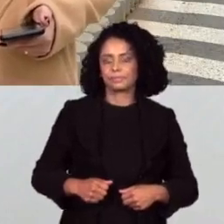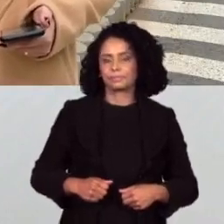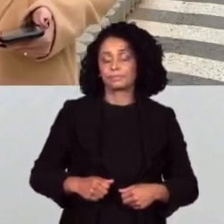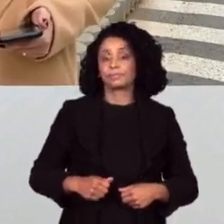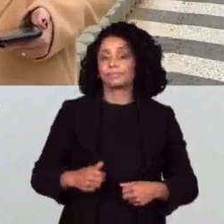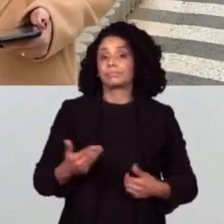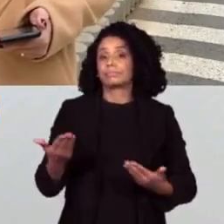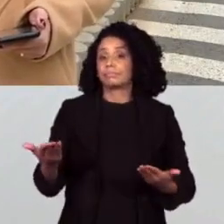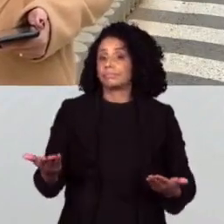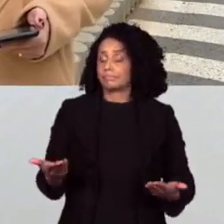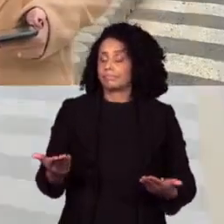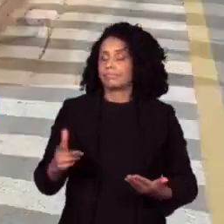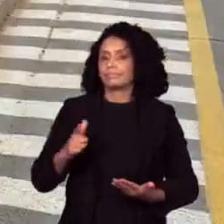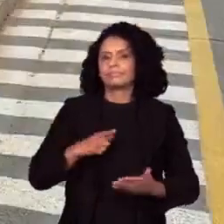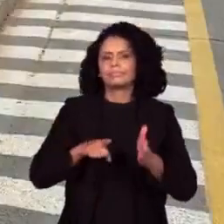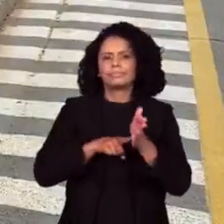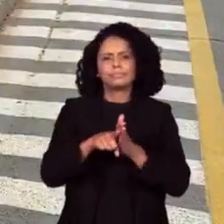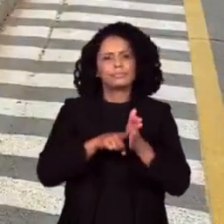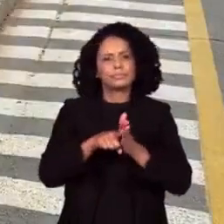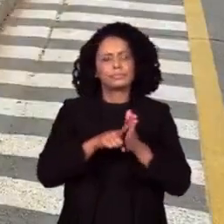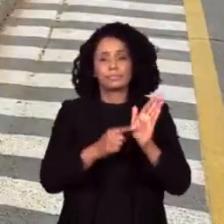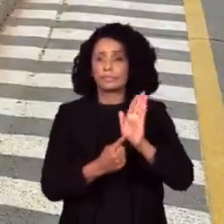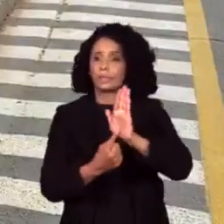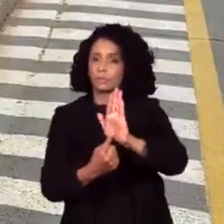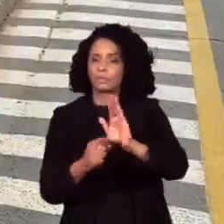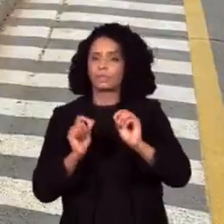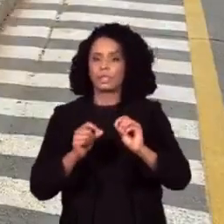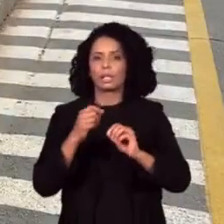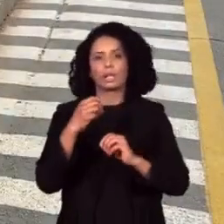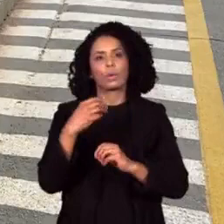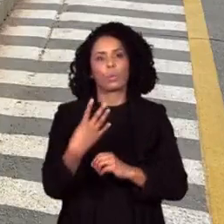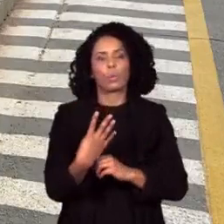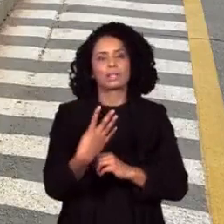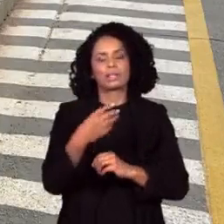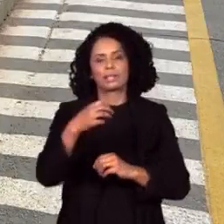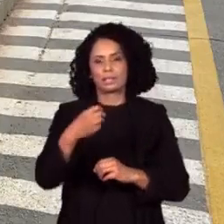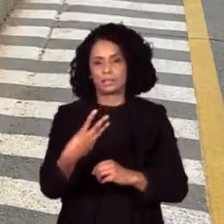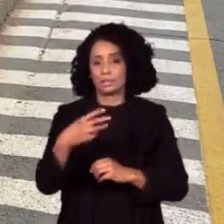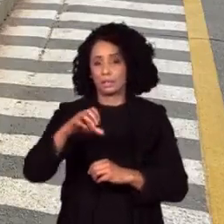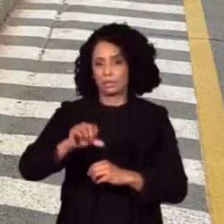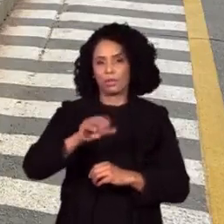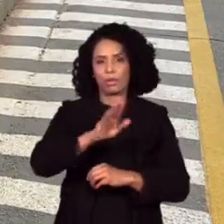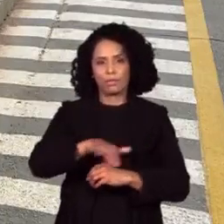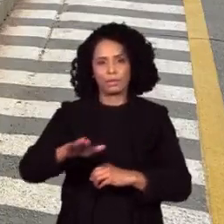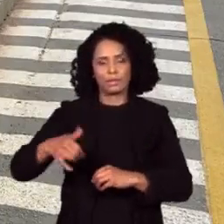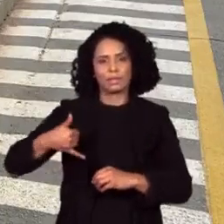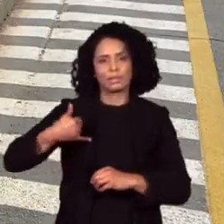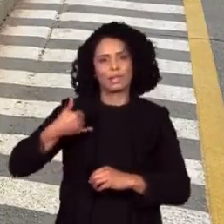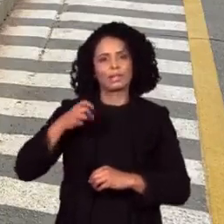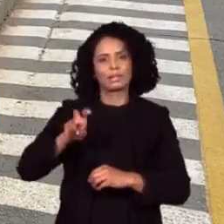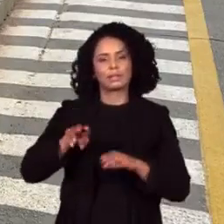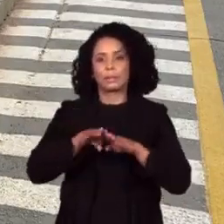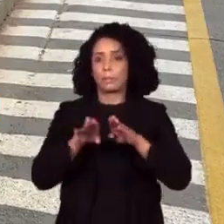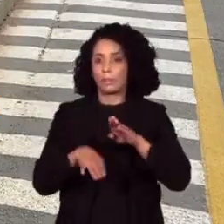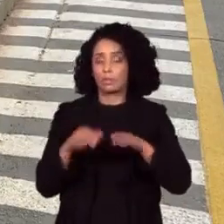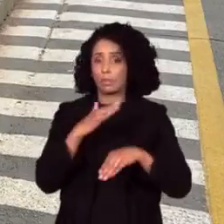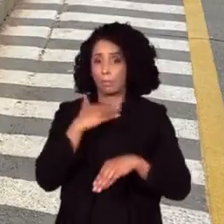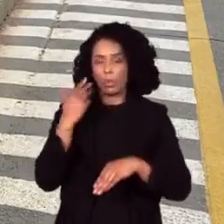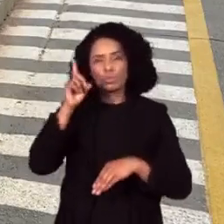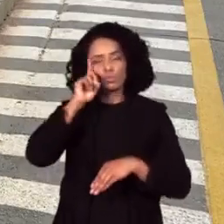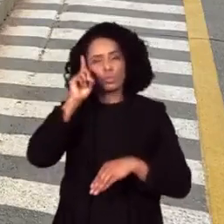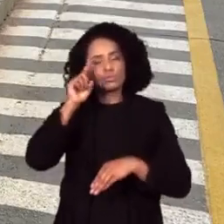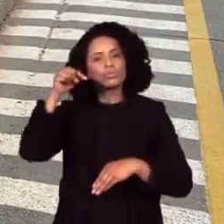Edu, o estudo mostra que 1.439 crianças com menos de 5 anos morrem por dia aqui no Brasil